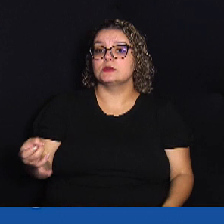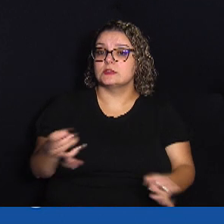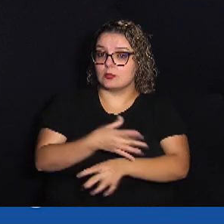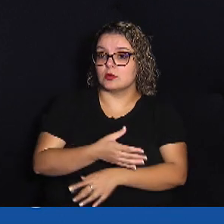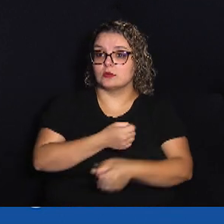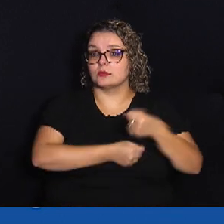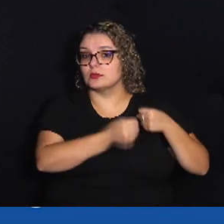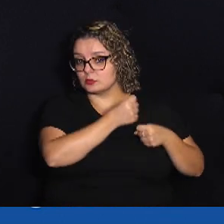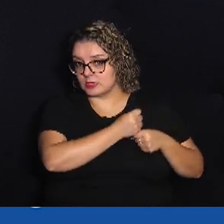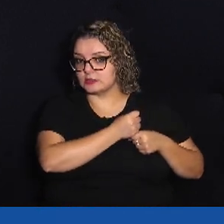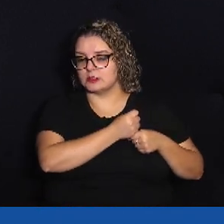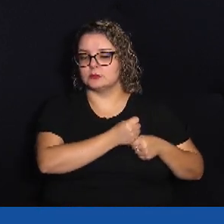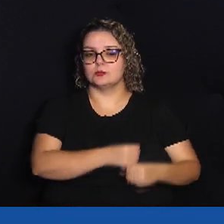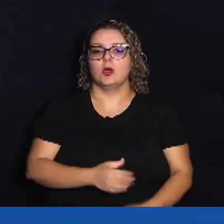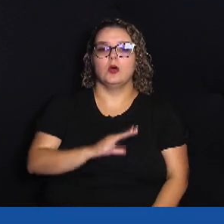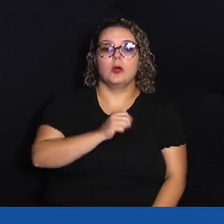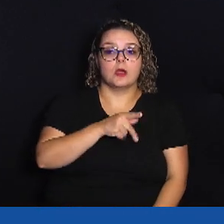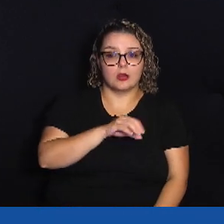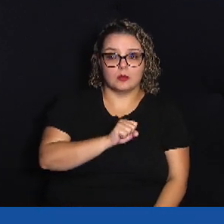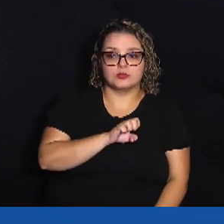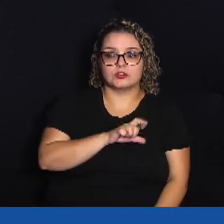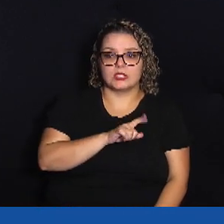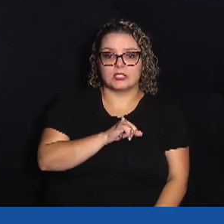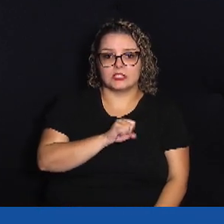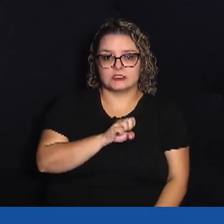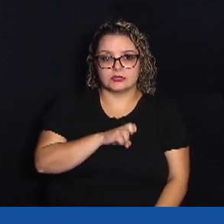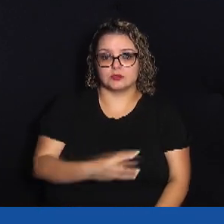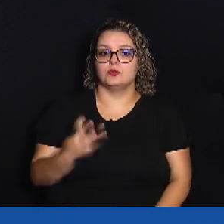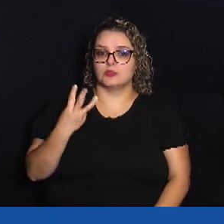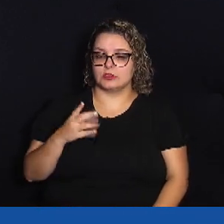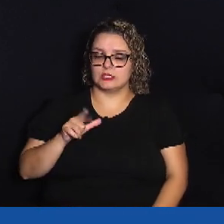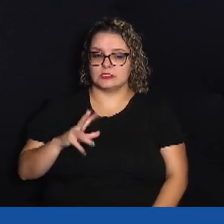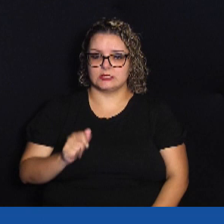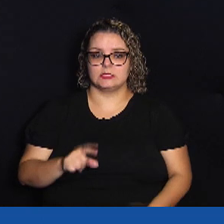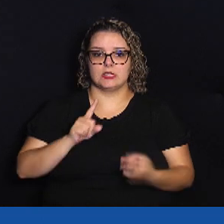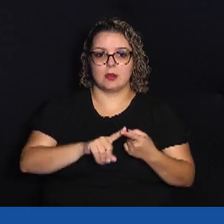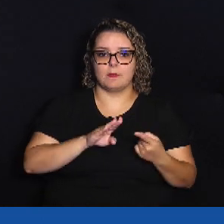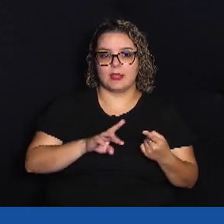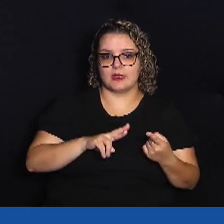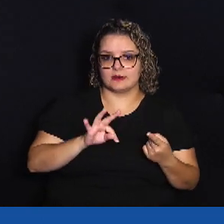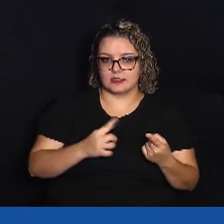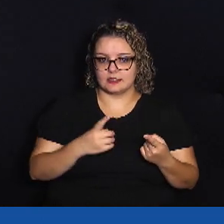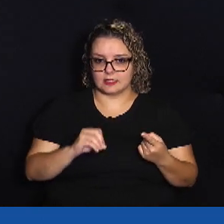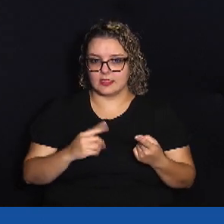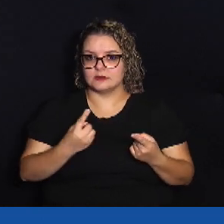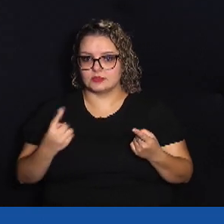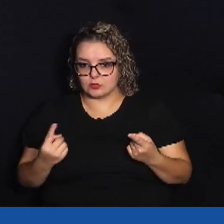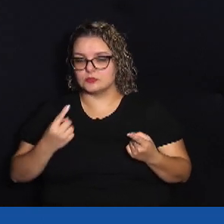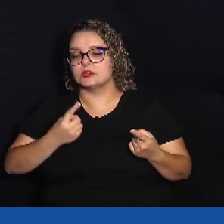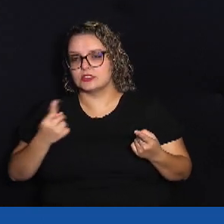pronto Desde o ano passado o terminal Campos Elísios vai ser atendido por três linhas a brt1 a